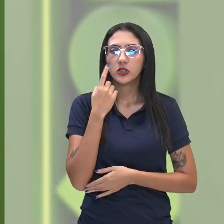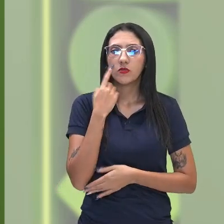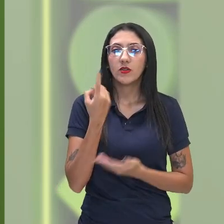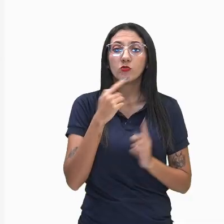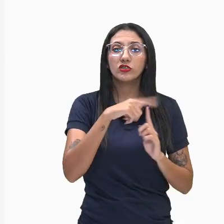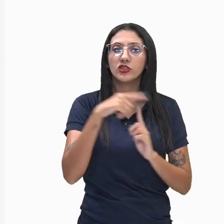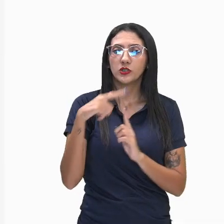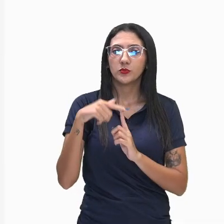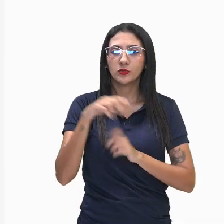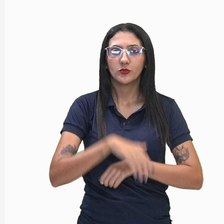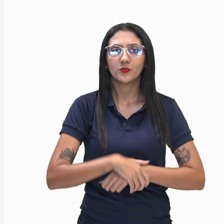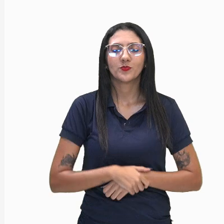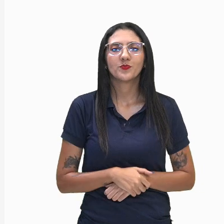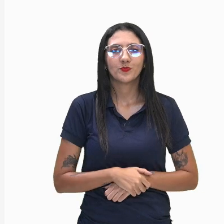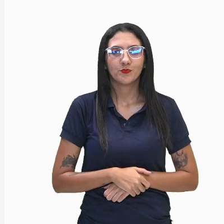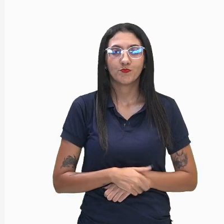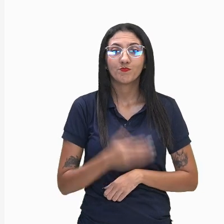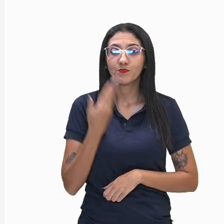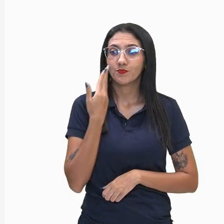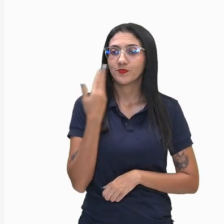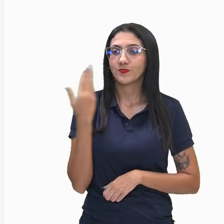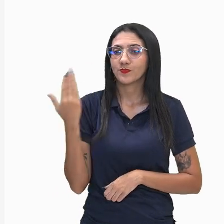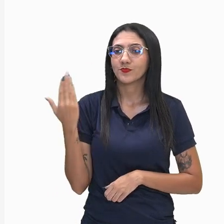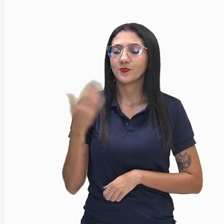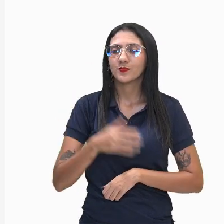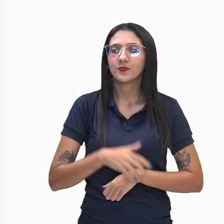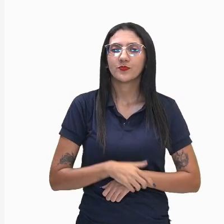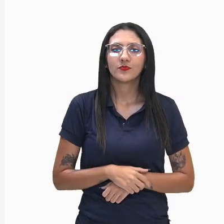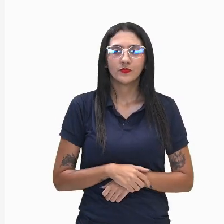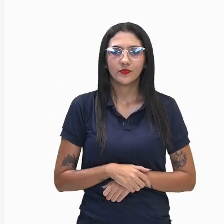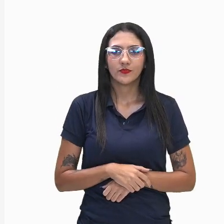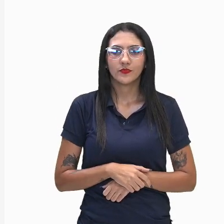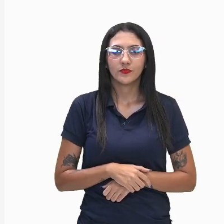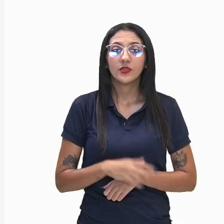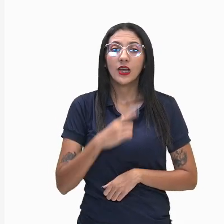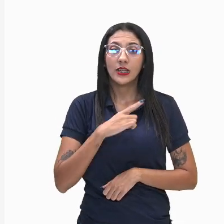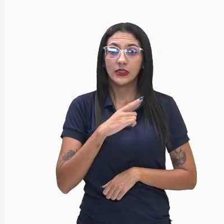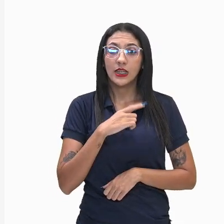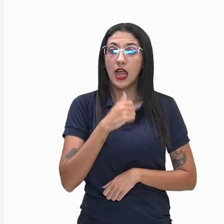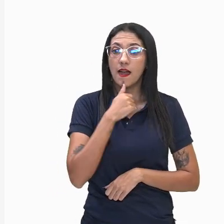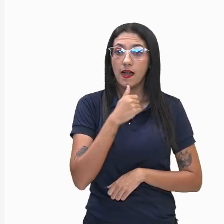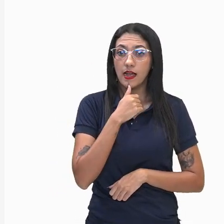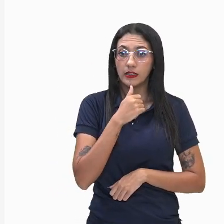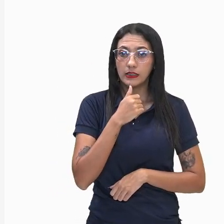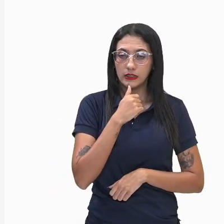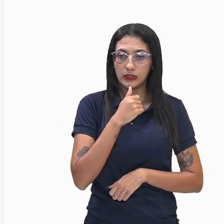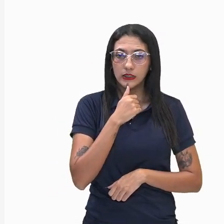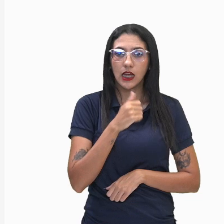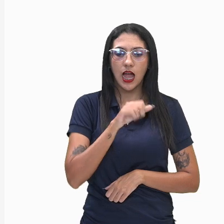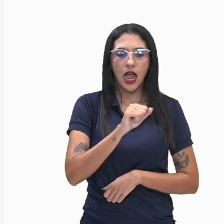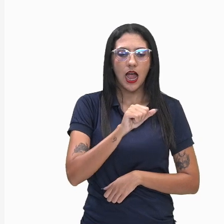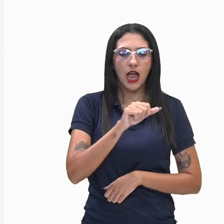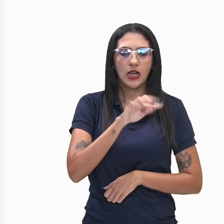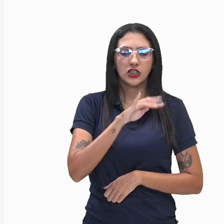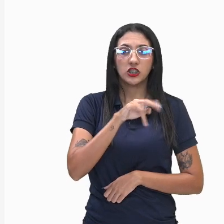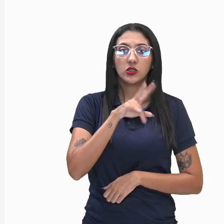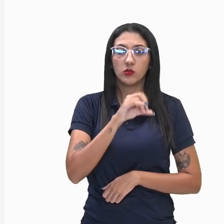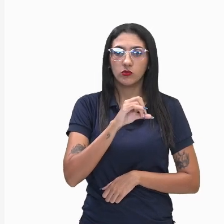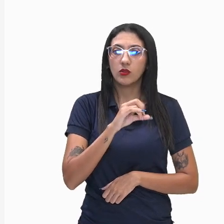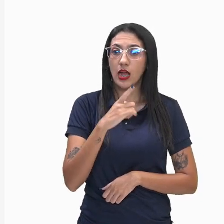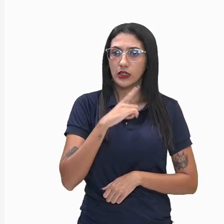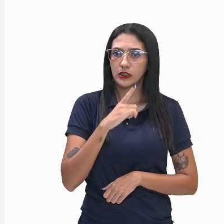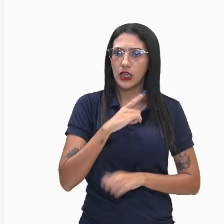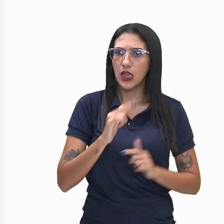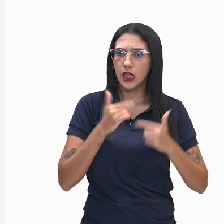Olha só. A classificação dos vulcões. A gente vai encontrar vulcões aí ativos que são aqueles que entram em